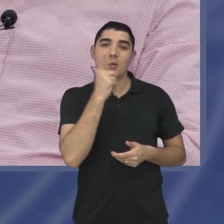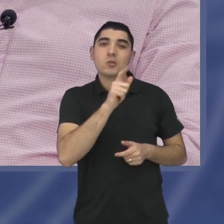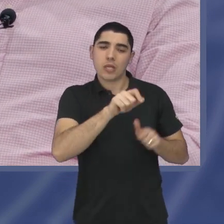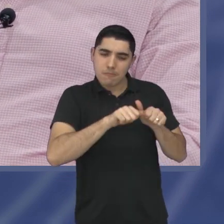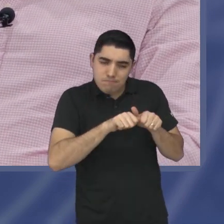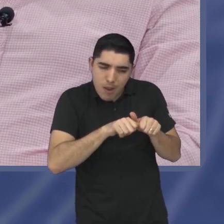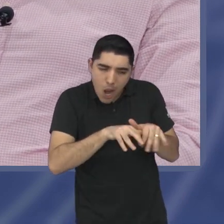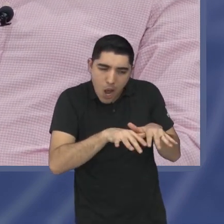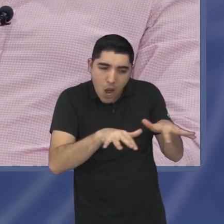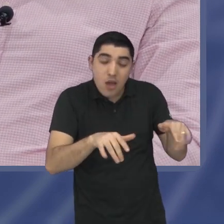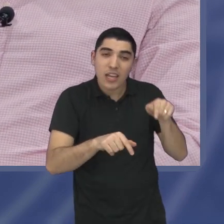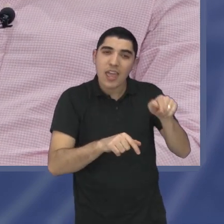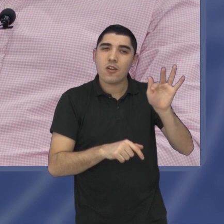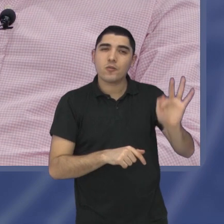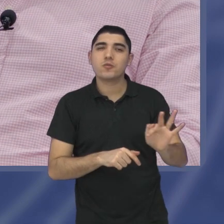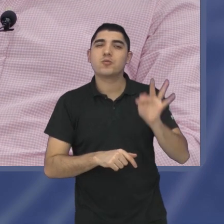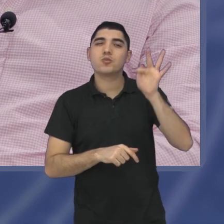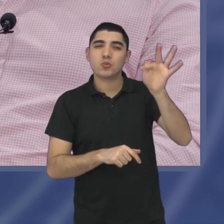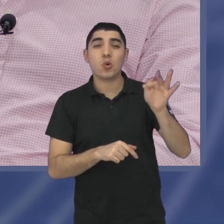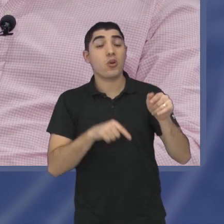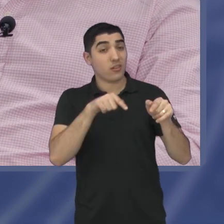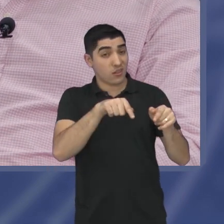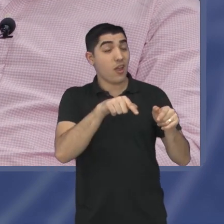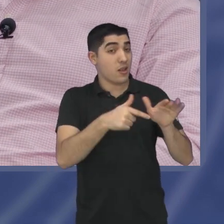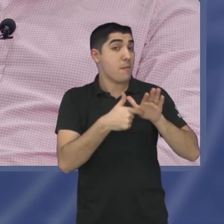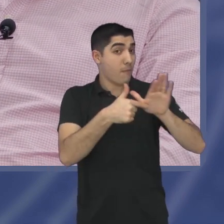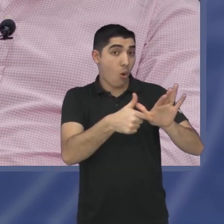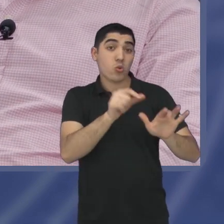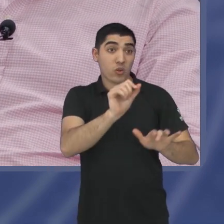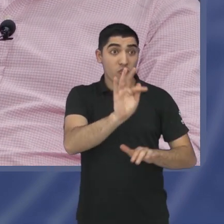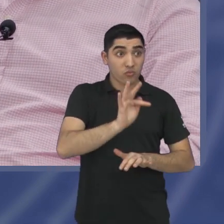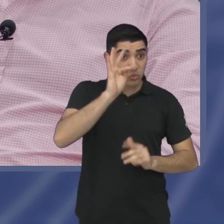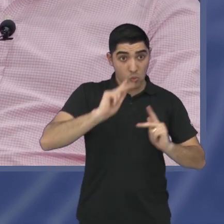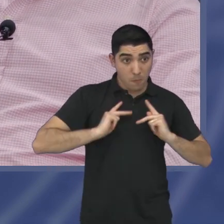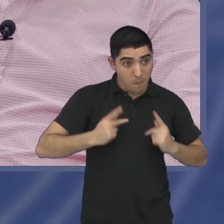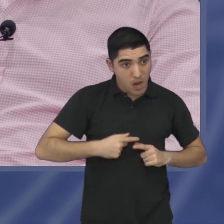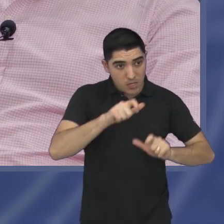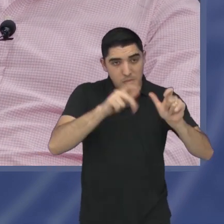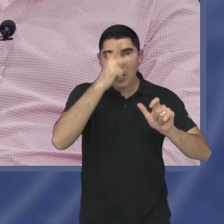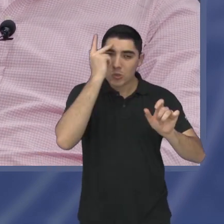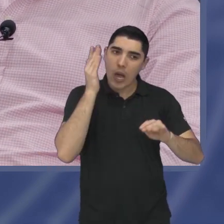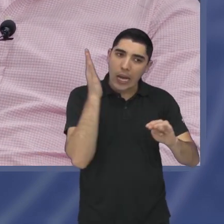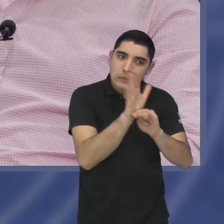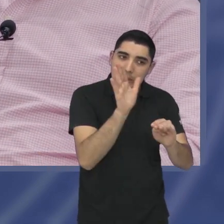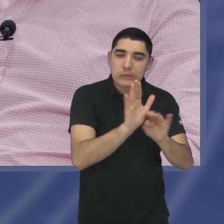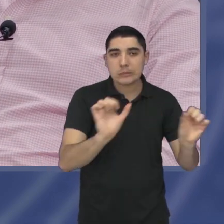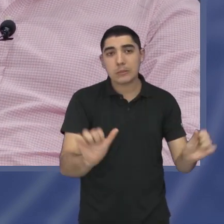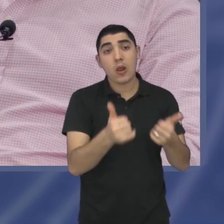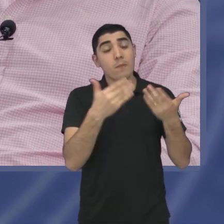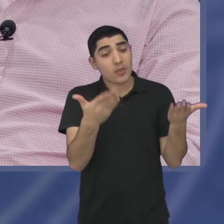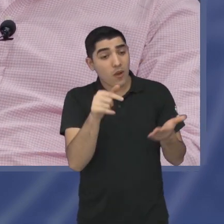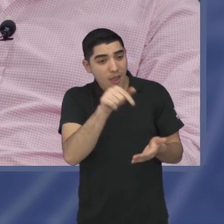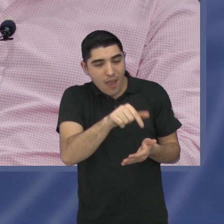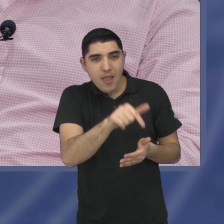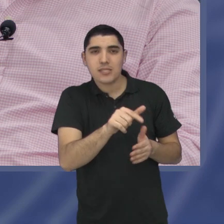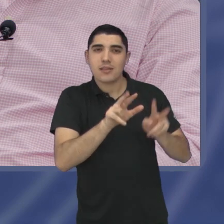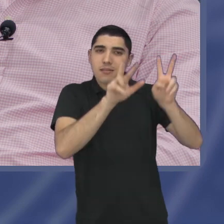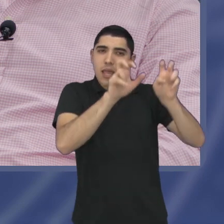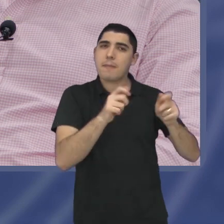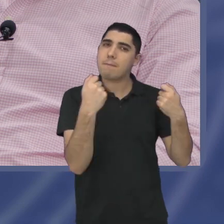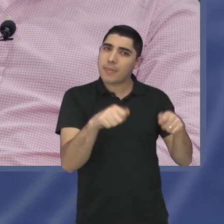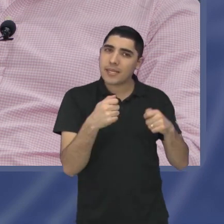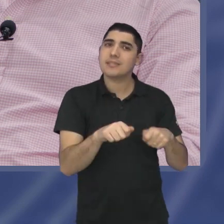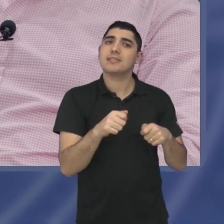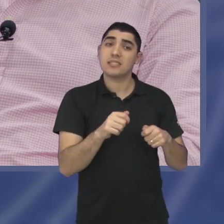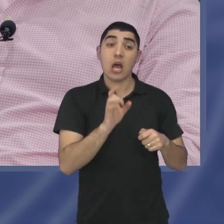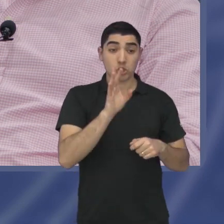está plantando uma sementinha para o futuro, isso diz muito também sobre o futuro da humanidade. Então, que esses assuntos, a gente tem um espaço aqui